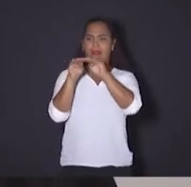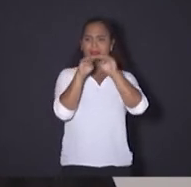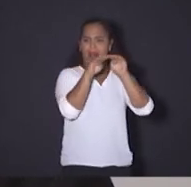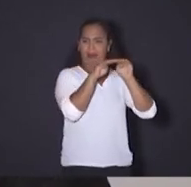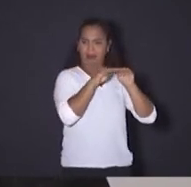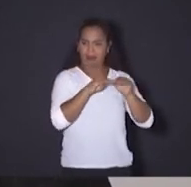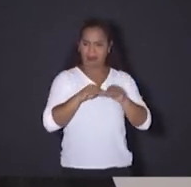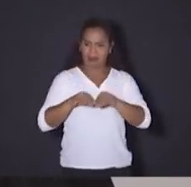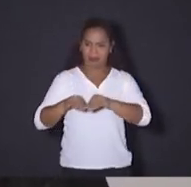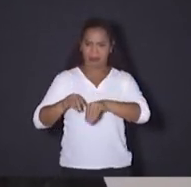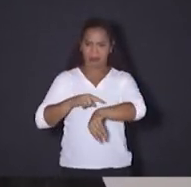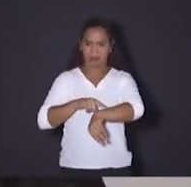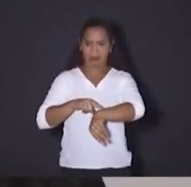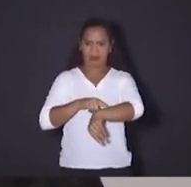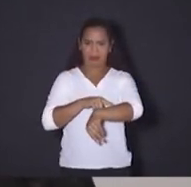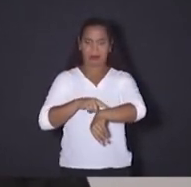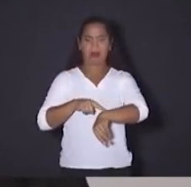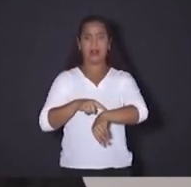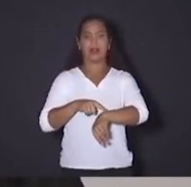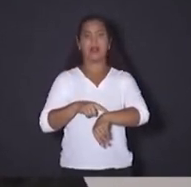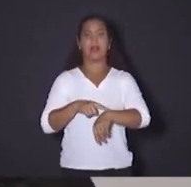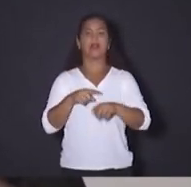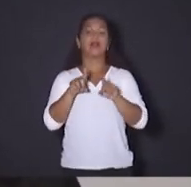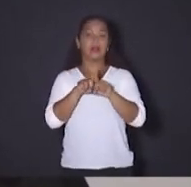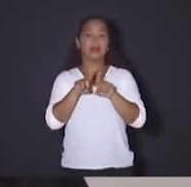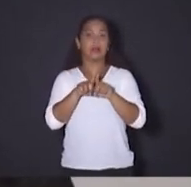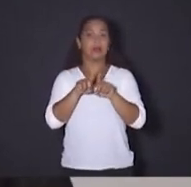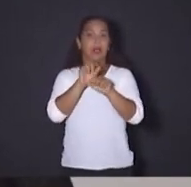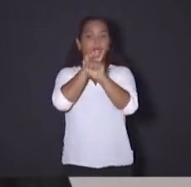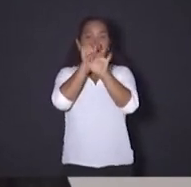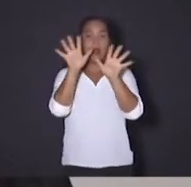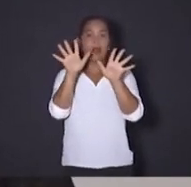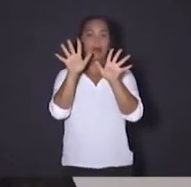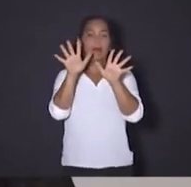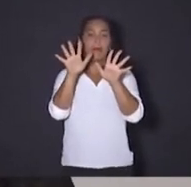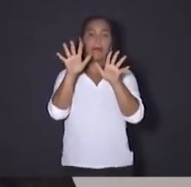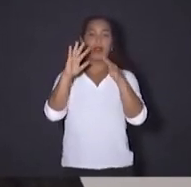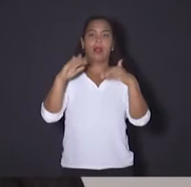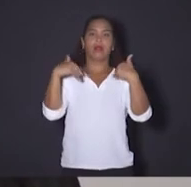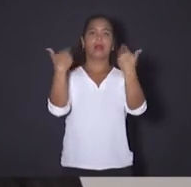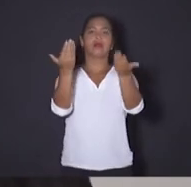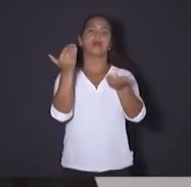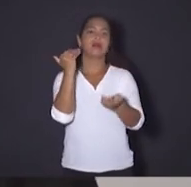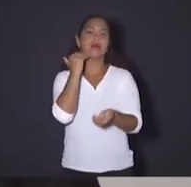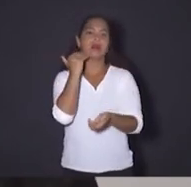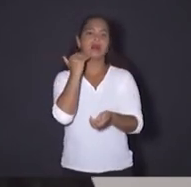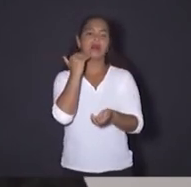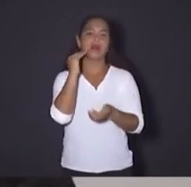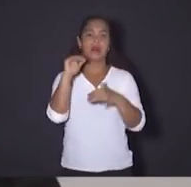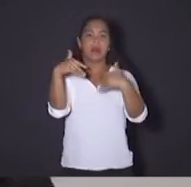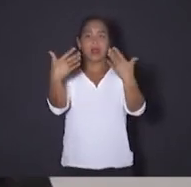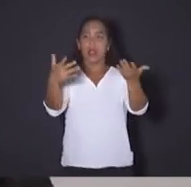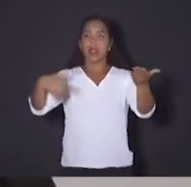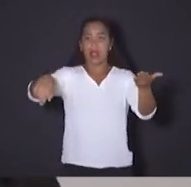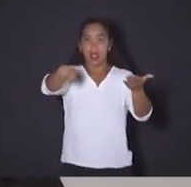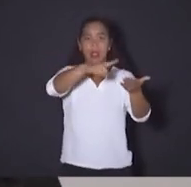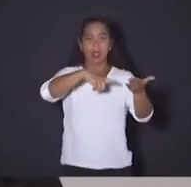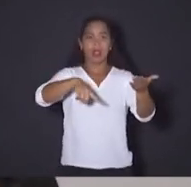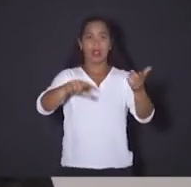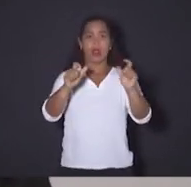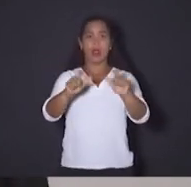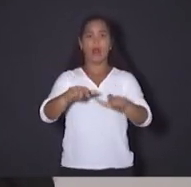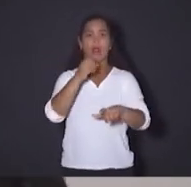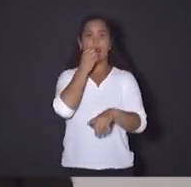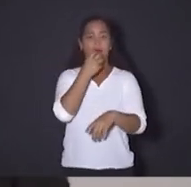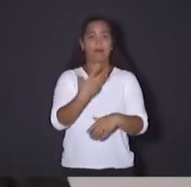óbvio que a periferia é um lugar é extraordinário é um ouro ainda não garimpado não